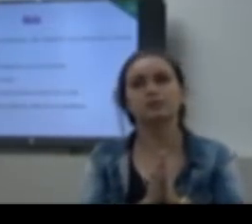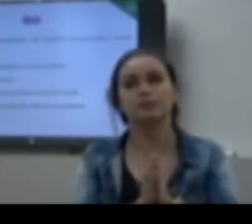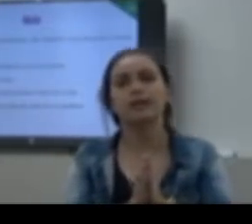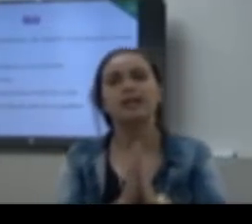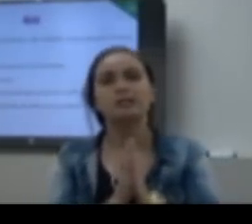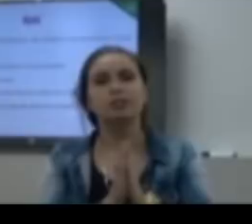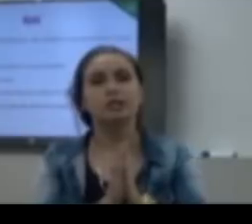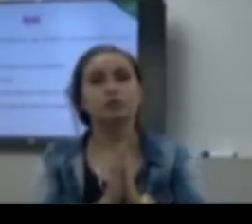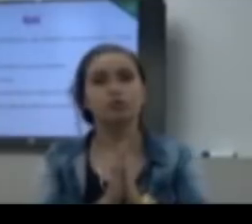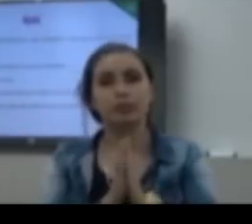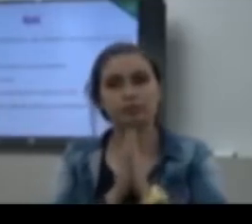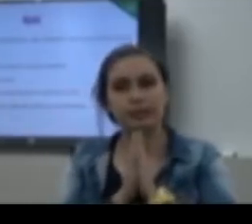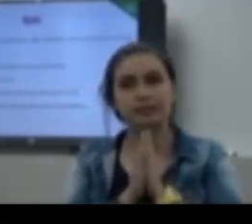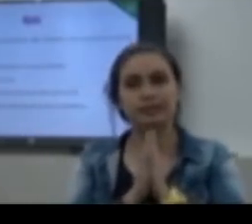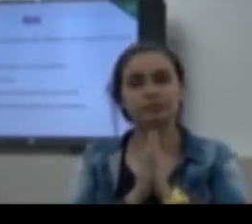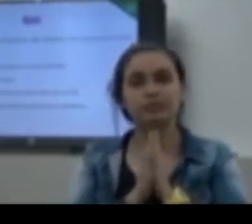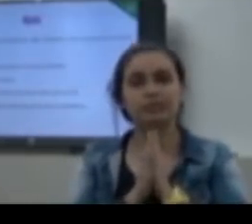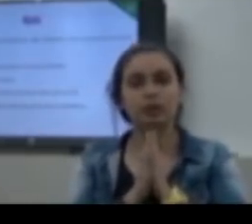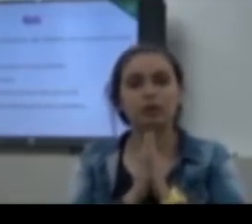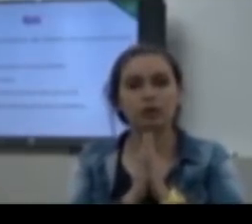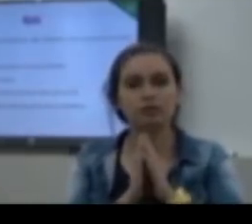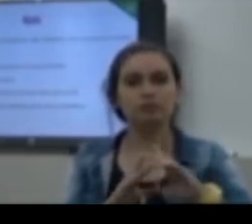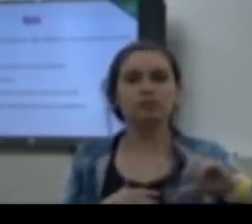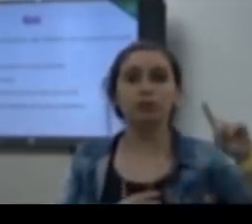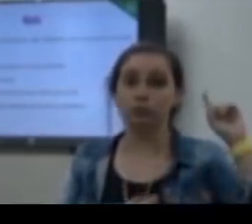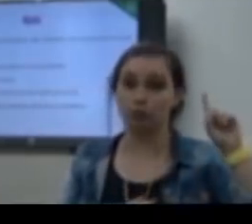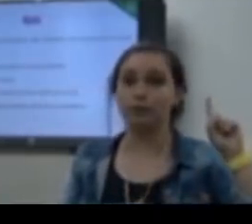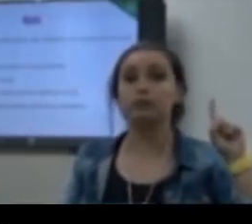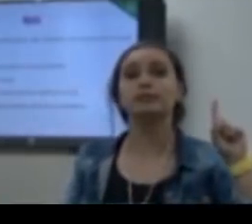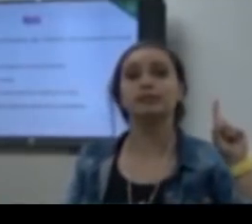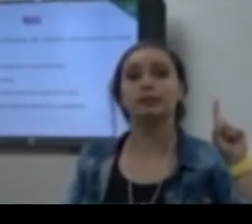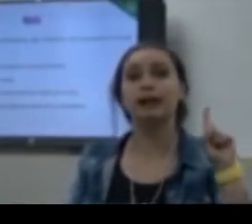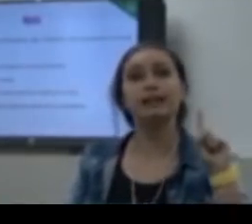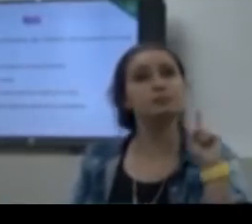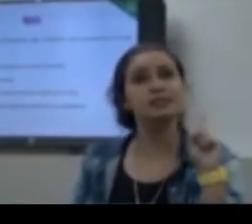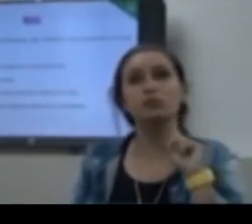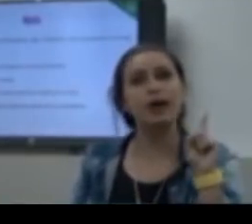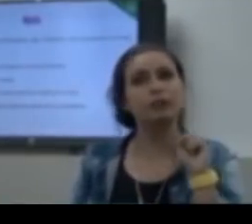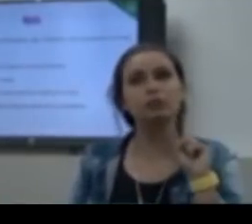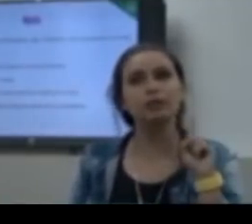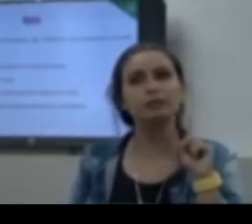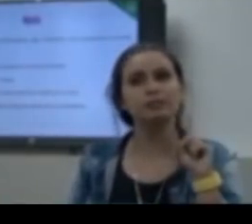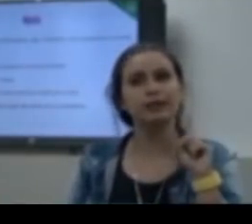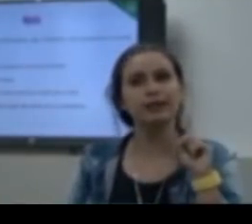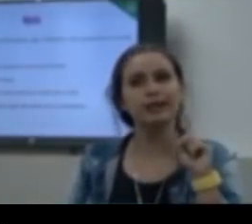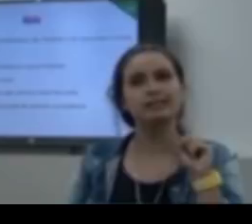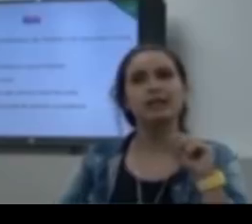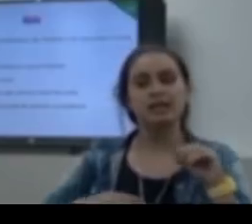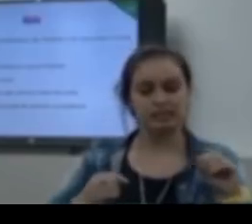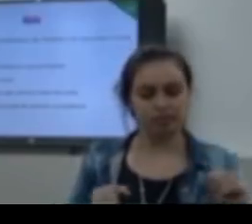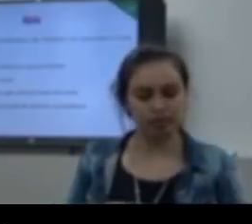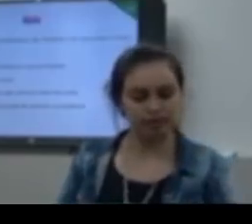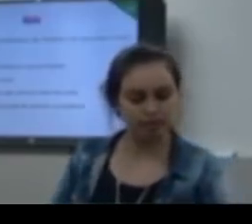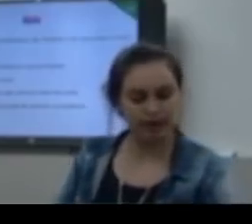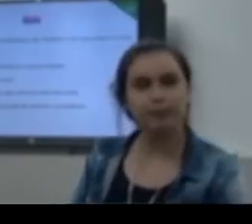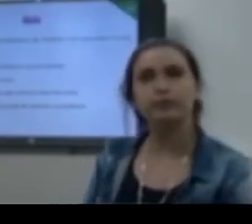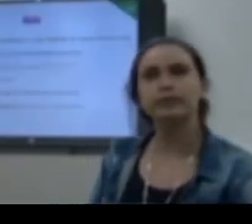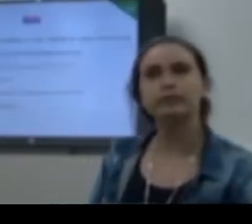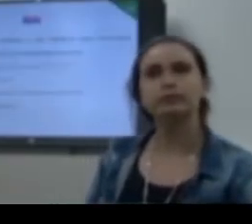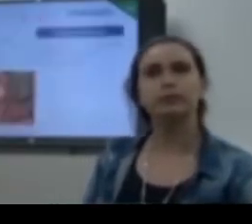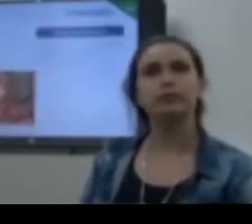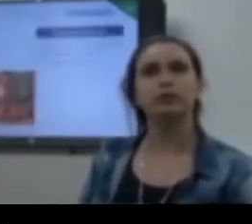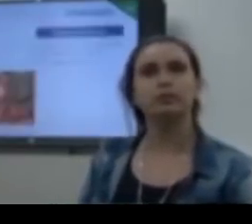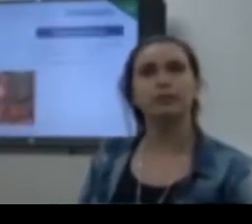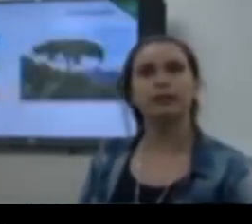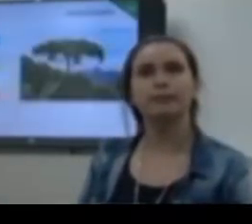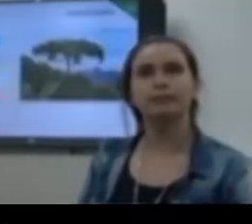se encostam? Gente, os domínios brasileiros que se encostam são o domínio das araucárias, mas não é com o domínio das pradarias. Se a gente olhar no mapa,